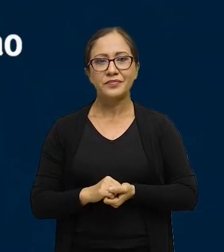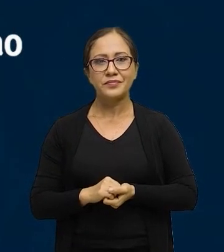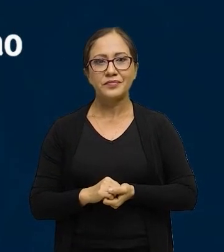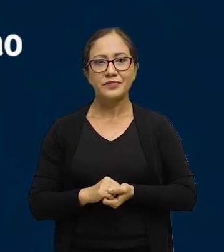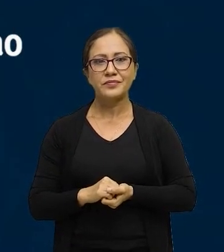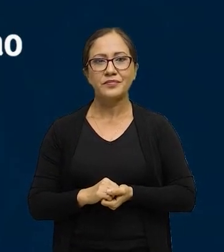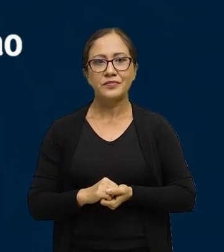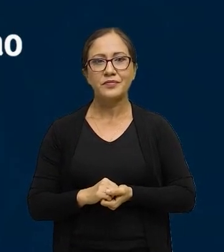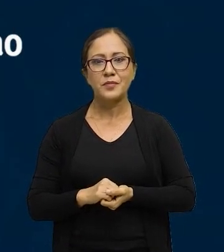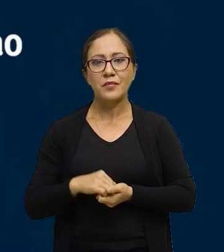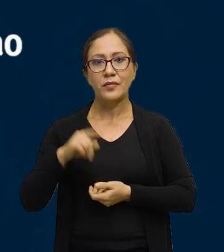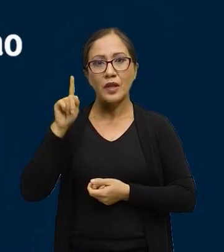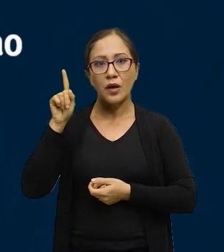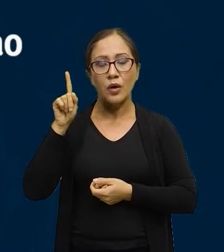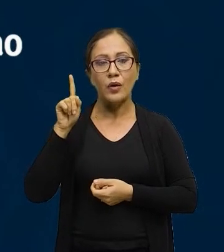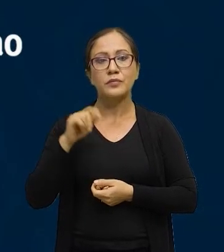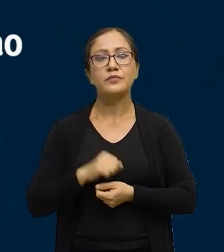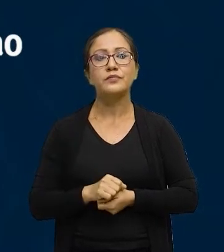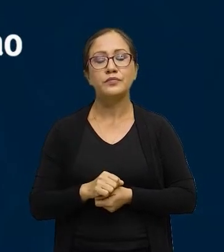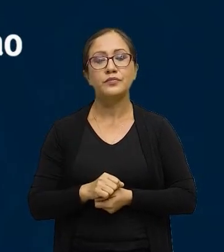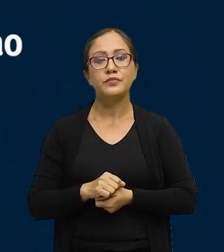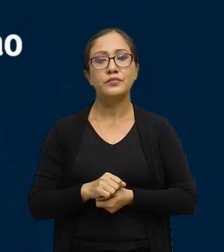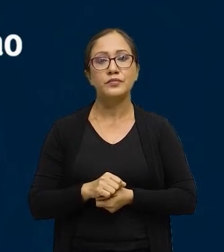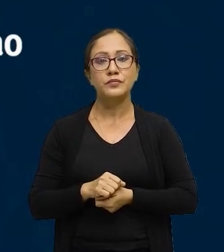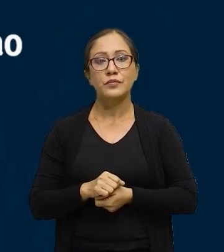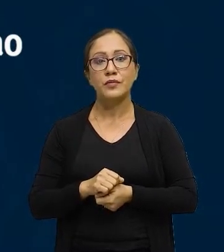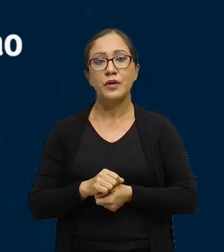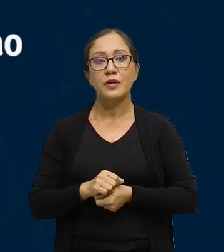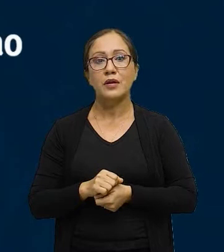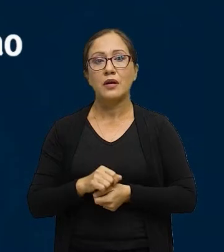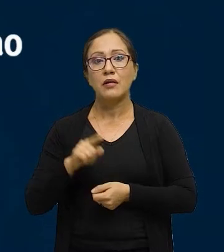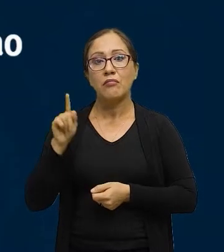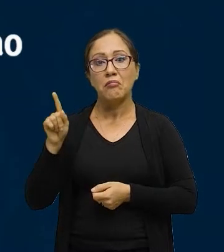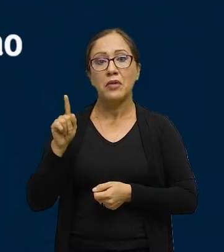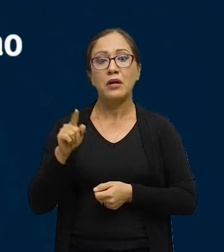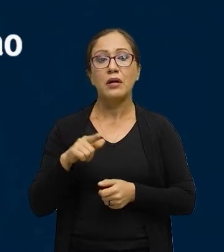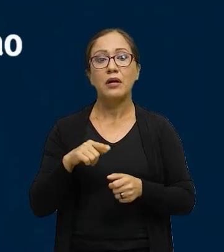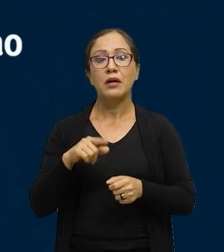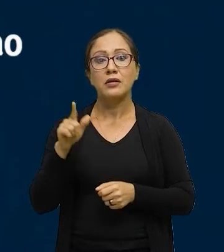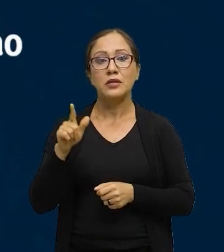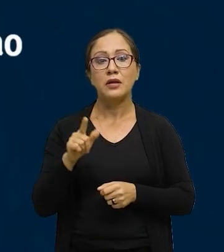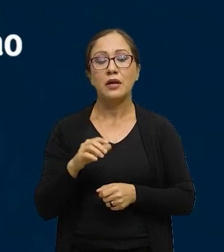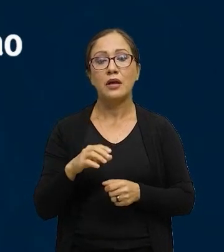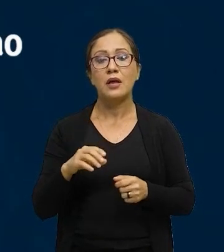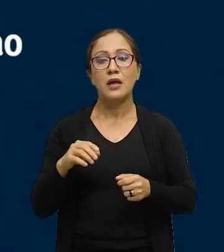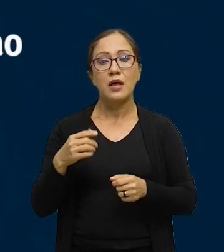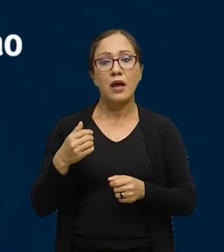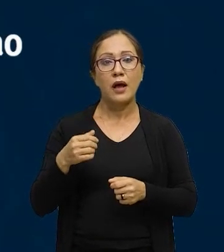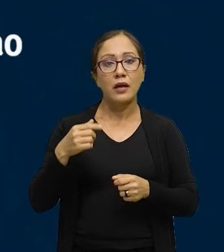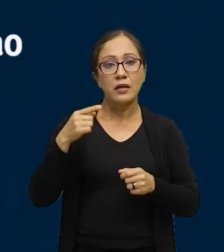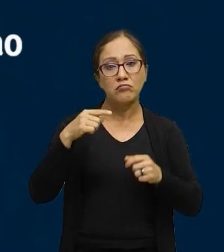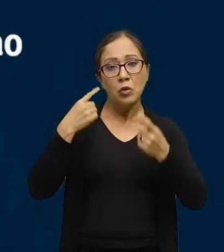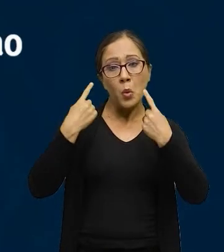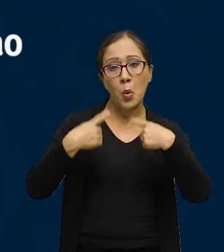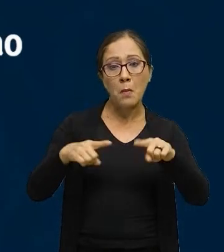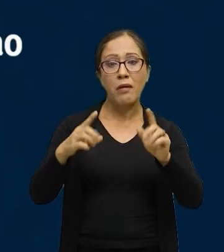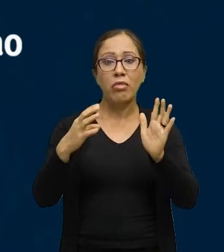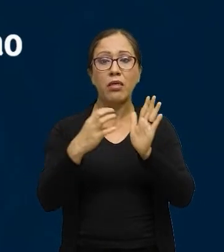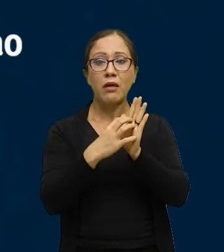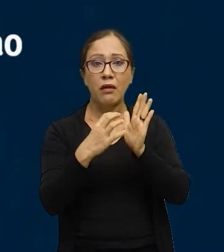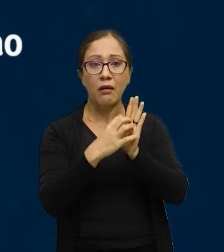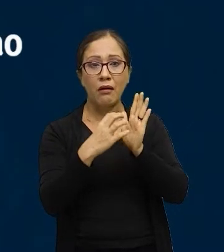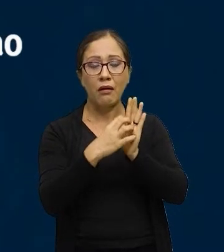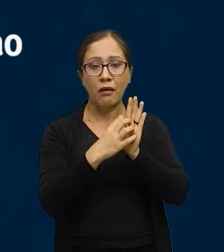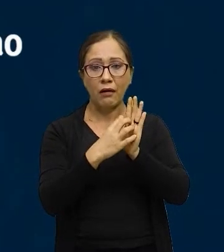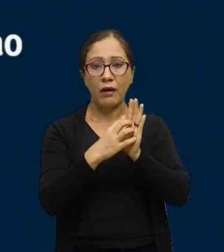O próximo slide aqui. O que é interessante aqui? Ele coloca o combate à AIDS. Aí eu verifico aqui se tem